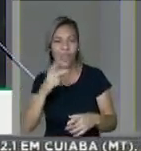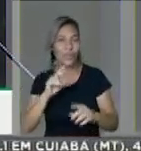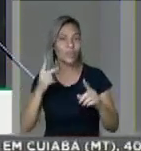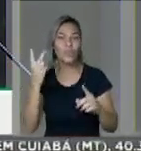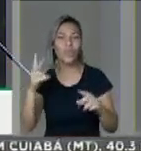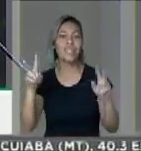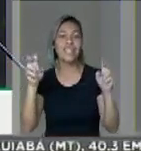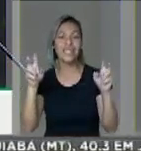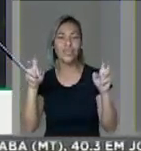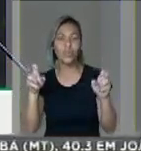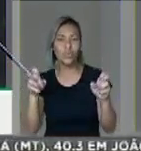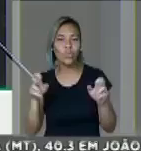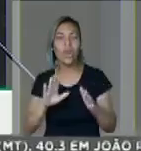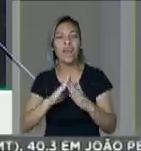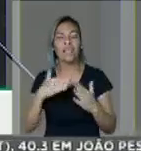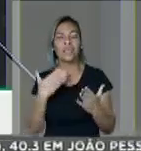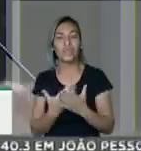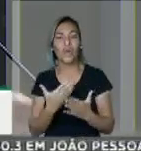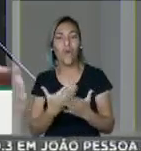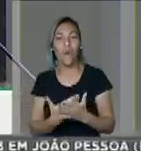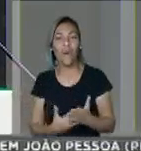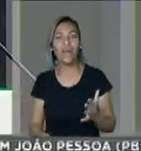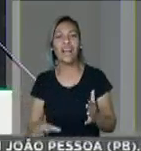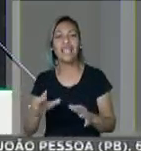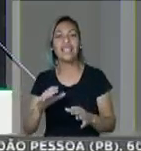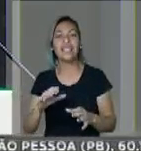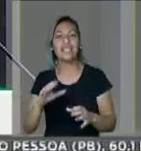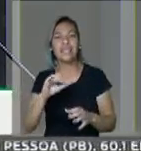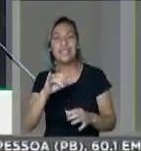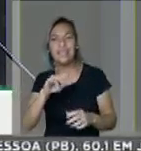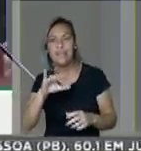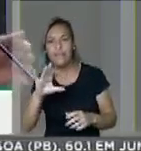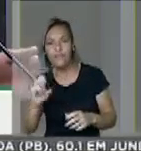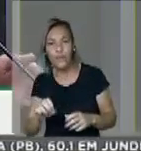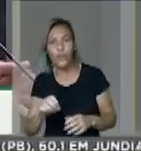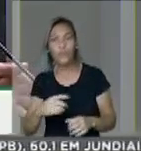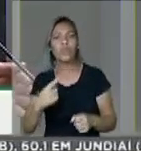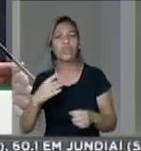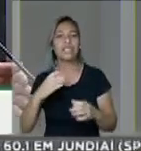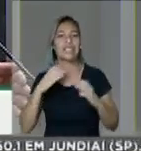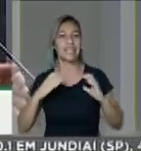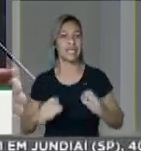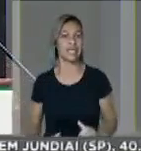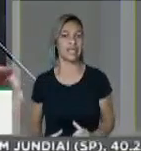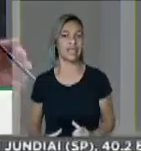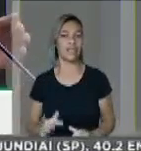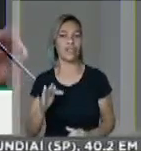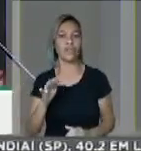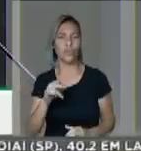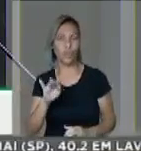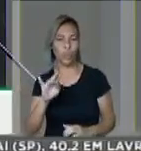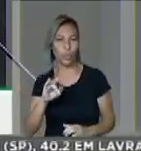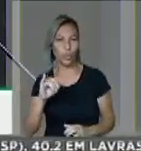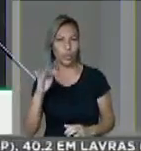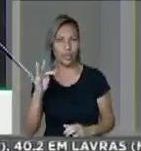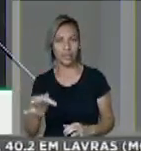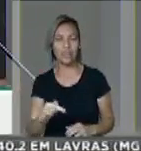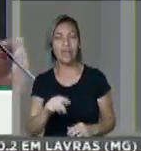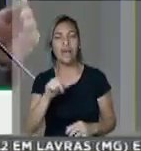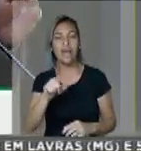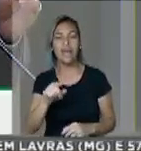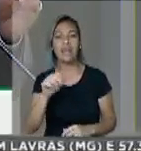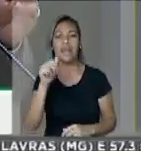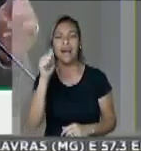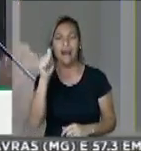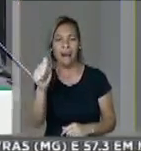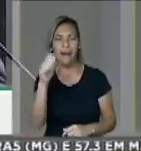dois assuntos: escolas cívico-cidadãs e Futurice. O ministro